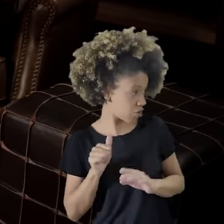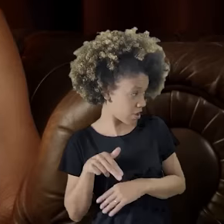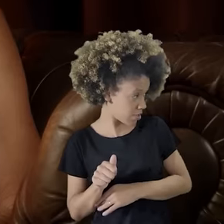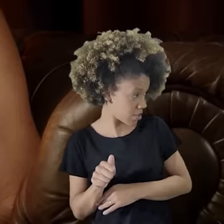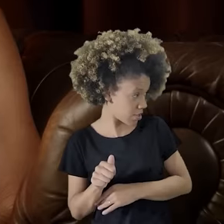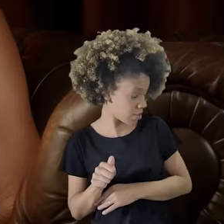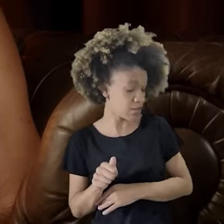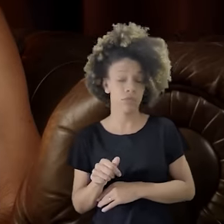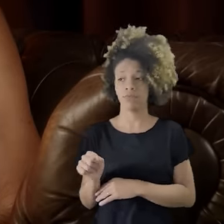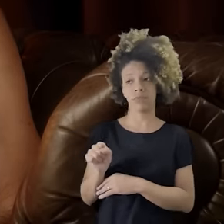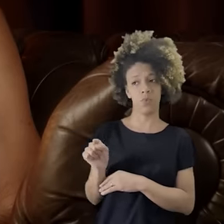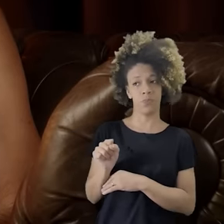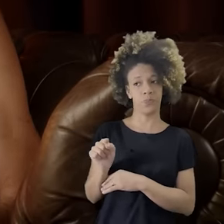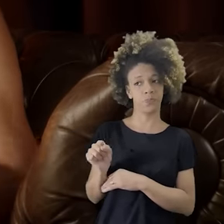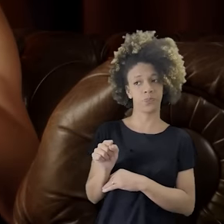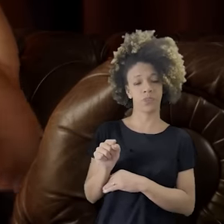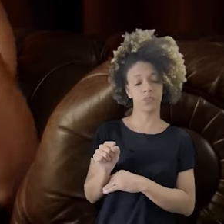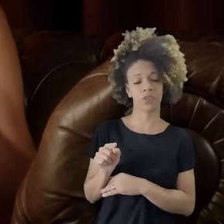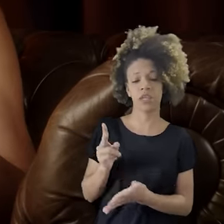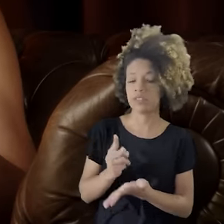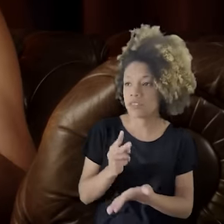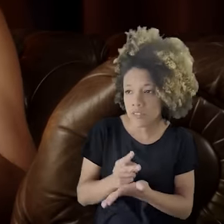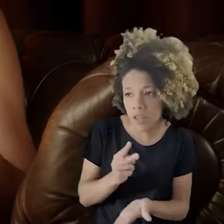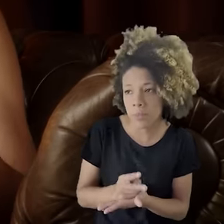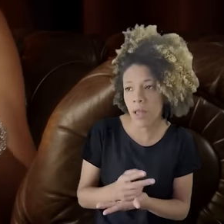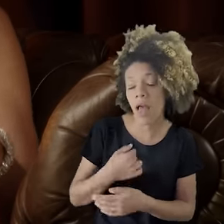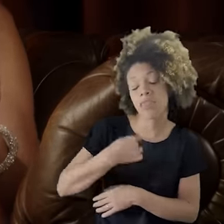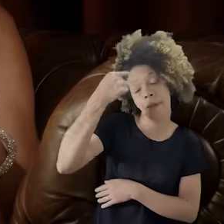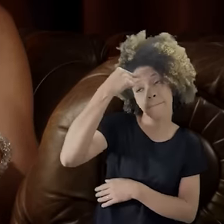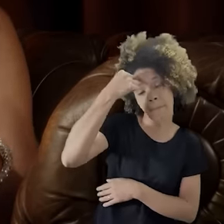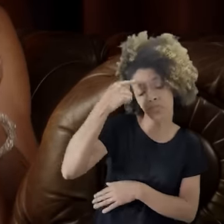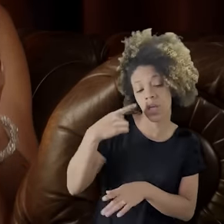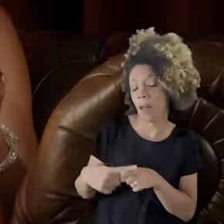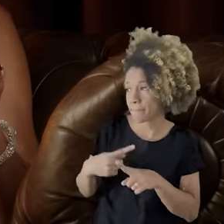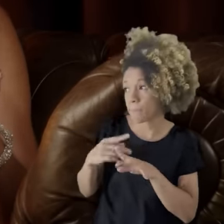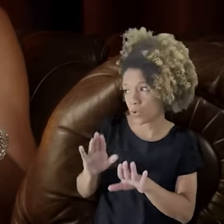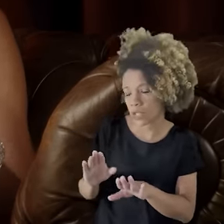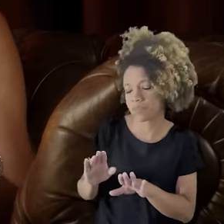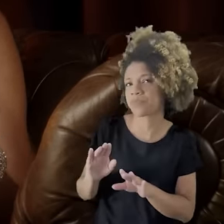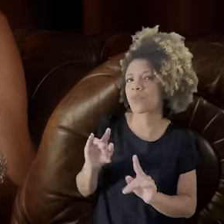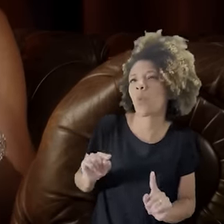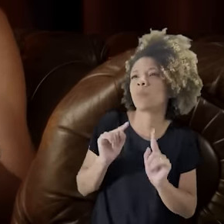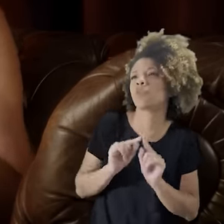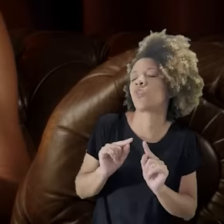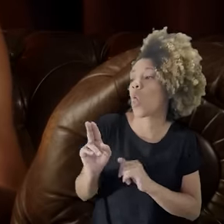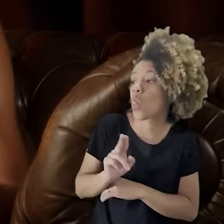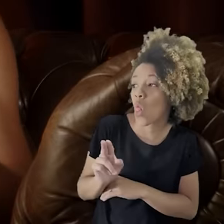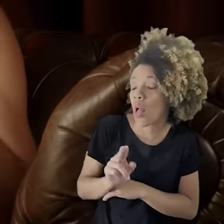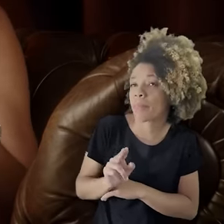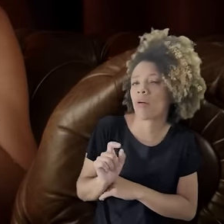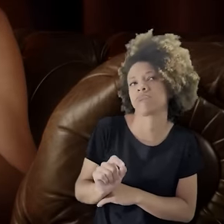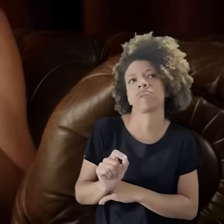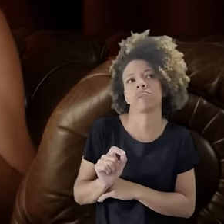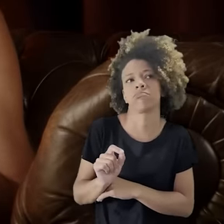existia esse nome não sempre na minha mente é que se beber a questão o meu nome